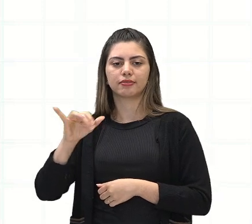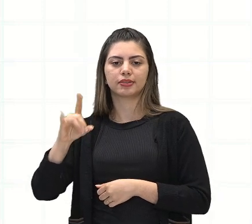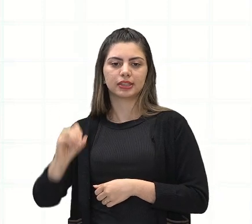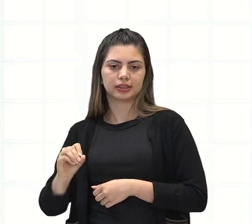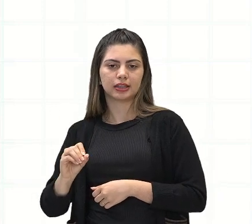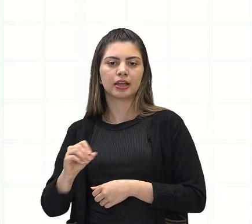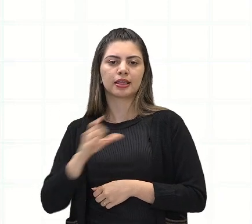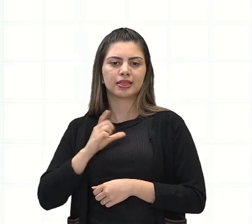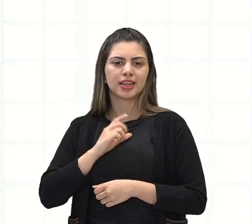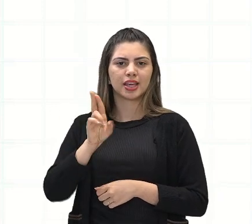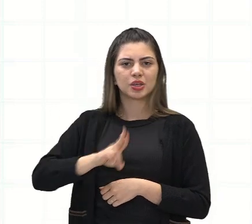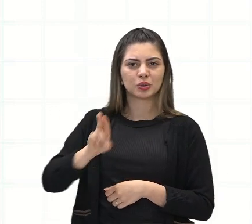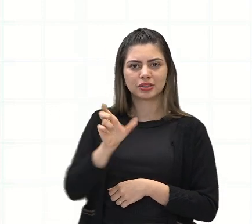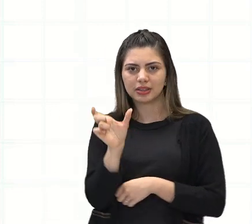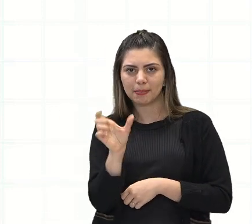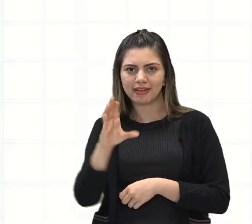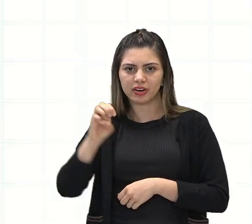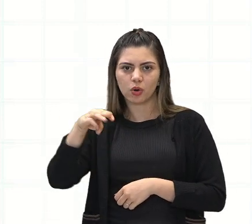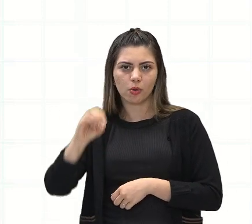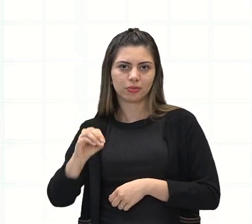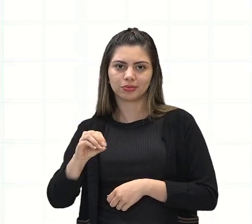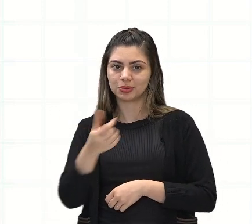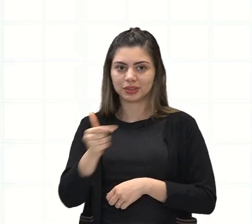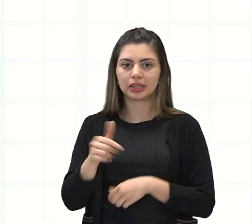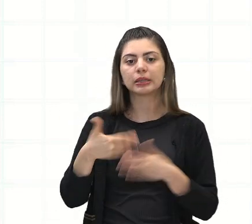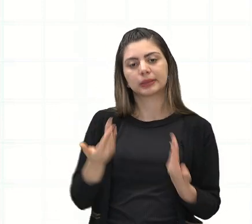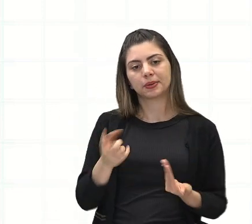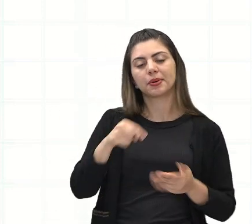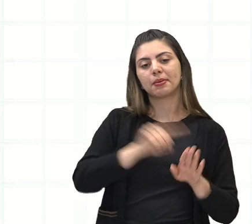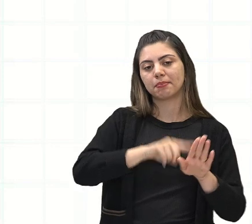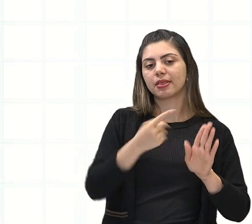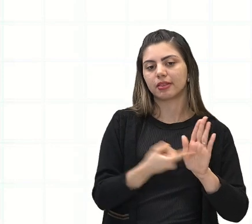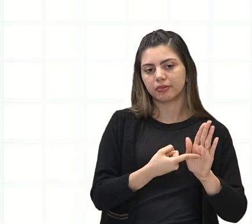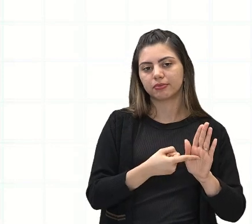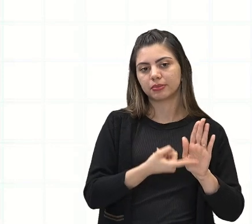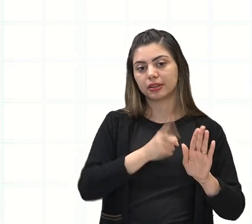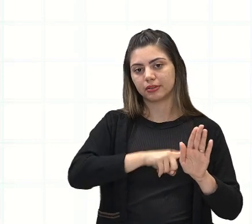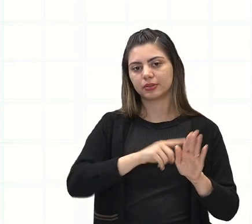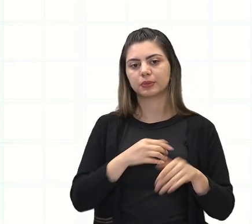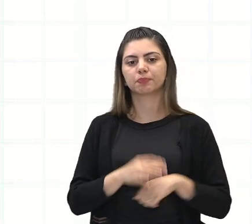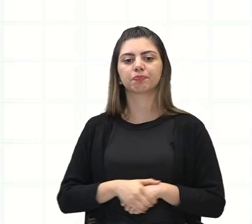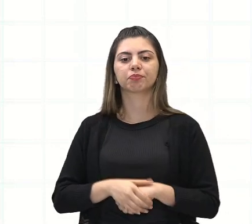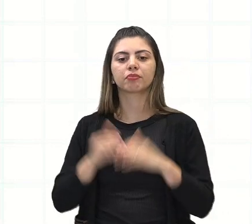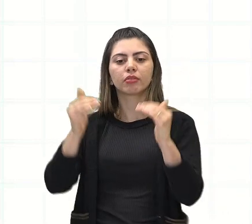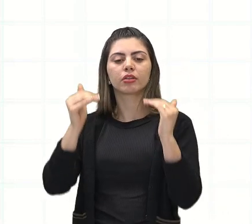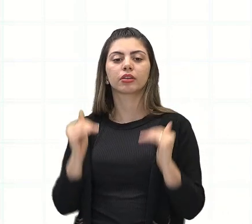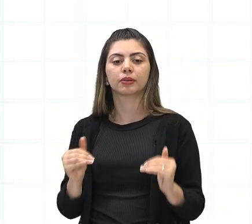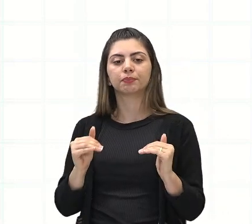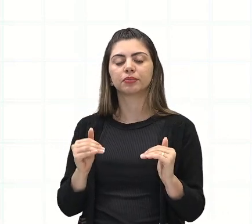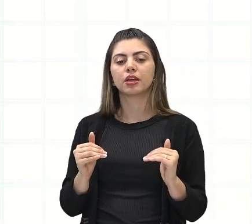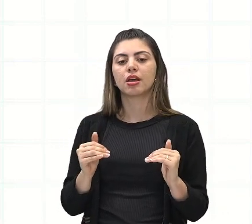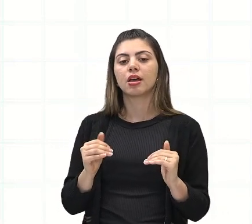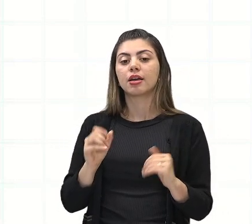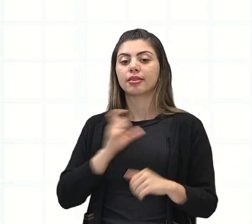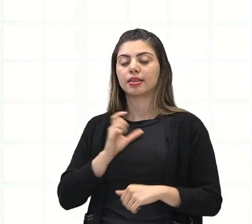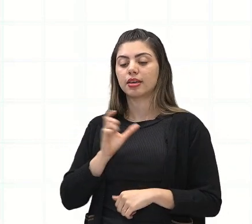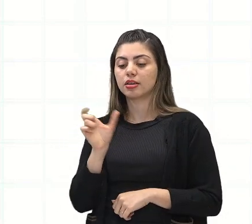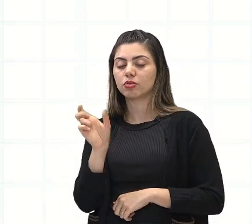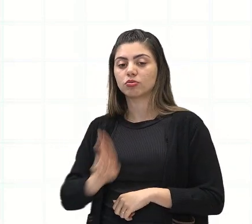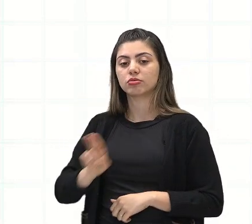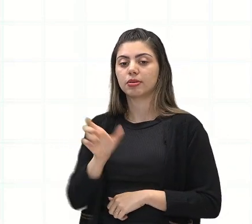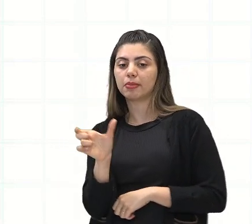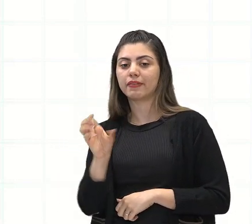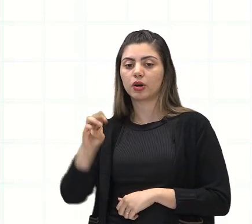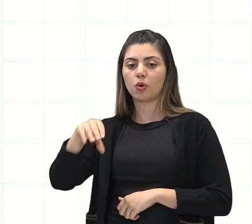Não. Então, metáfora. Nossa vida tem sido como um mar de rosas, aí sim a comparação ou